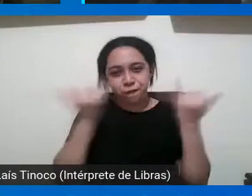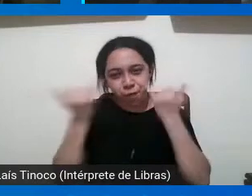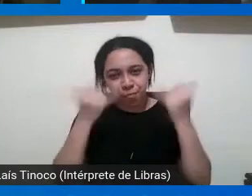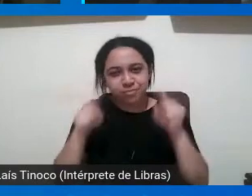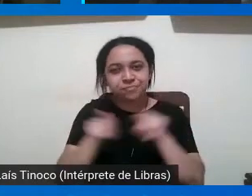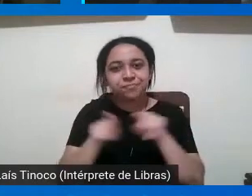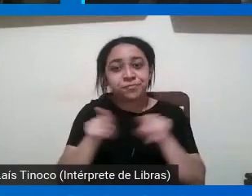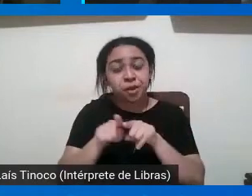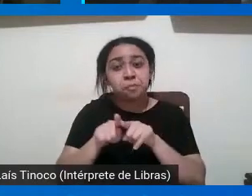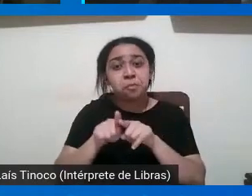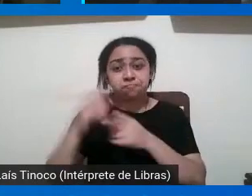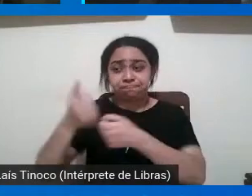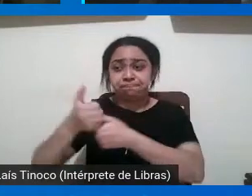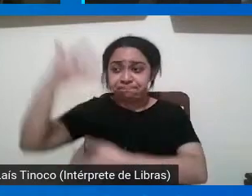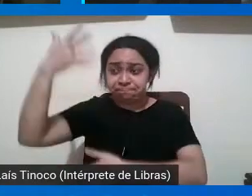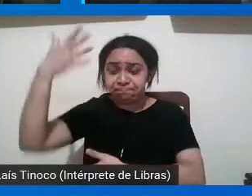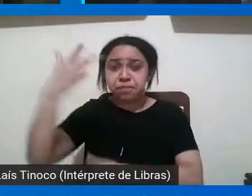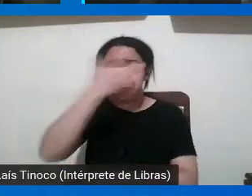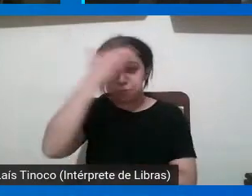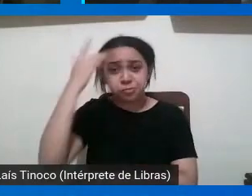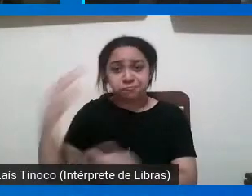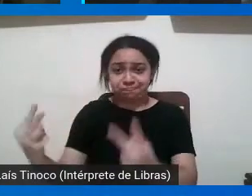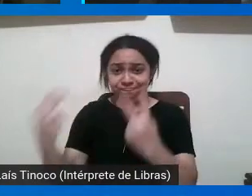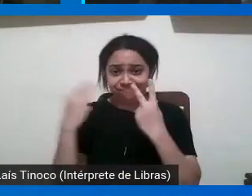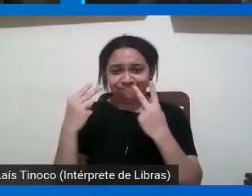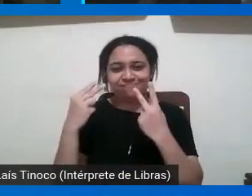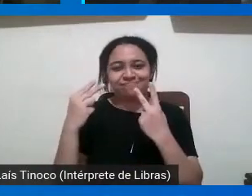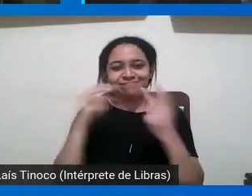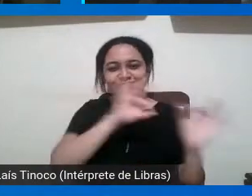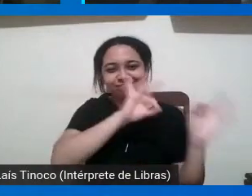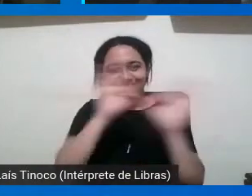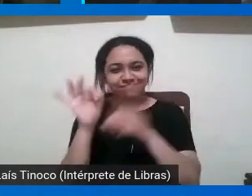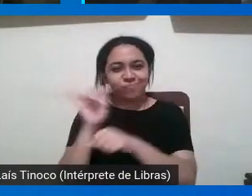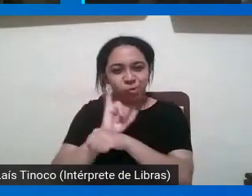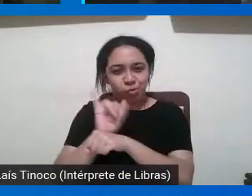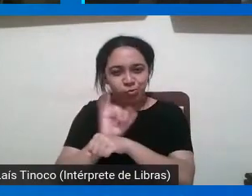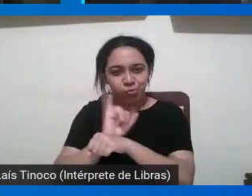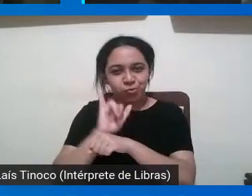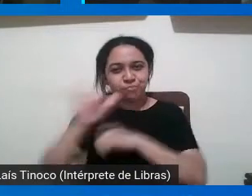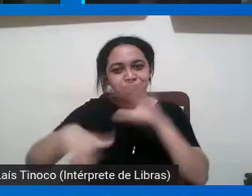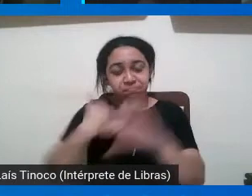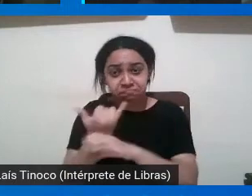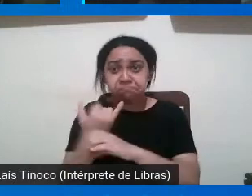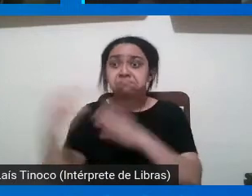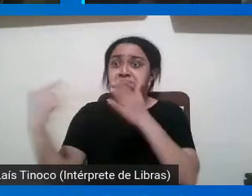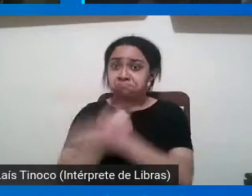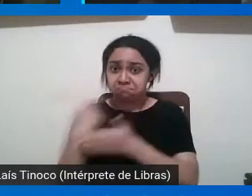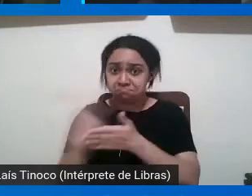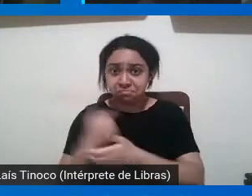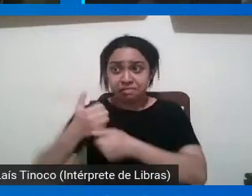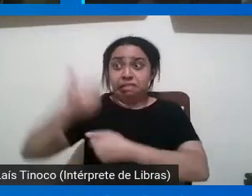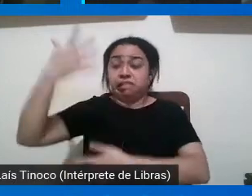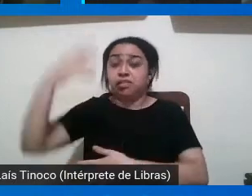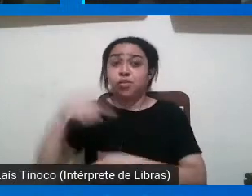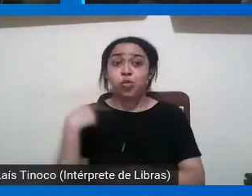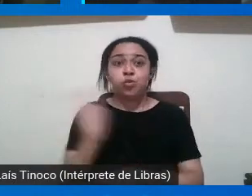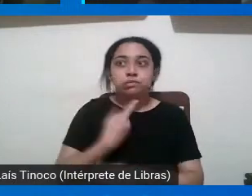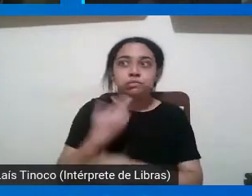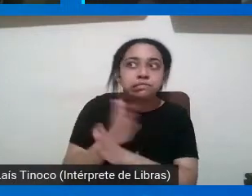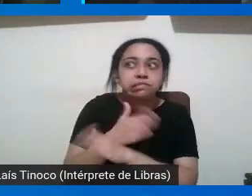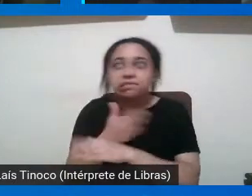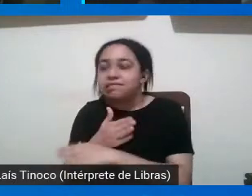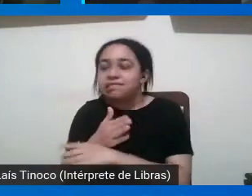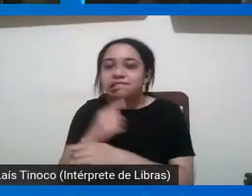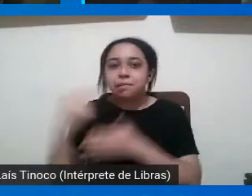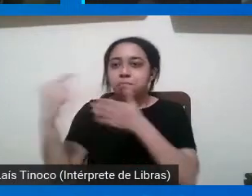bastante um assunto que instiga né a gente teve muitos comentários muitas perguntas a gente ficou até perdido porque era tanta pergunta que as perguntas